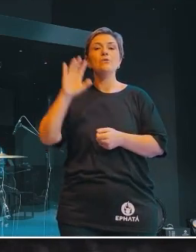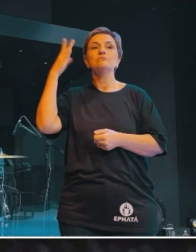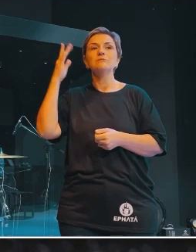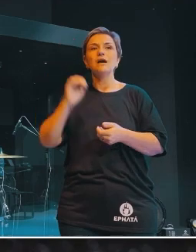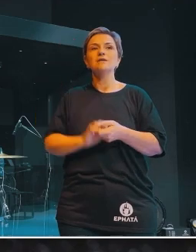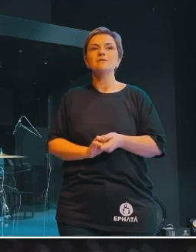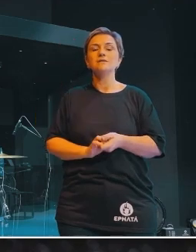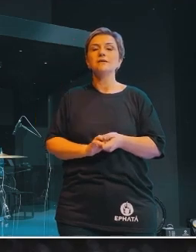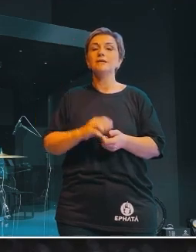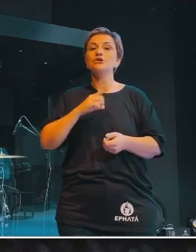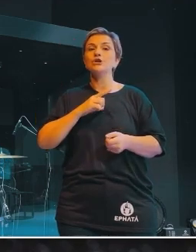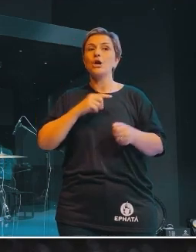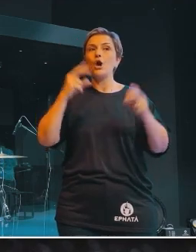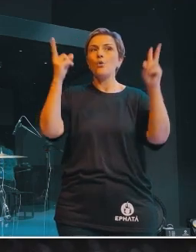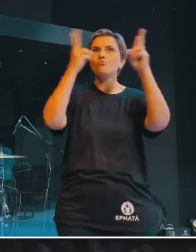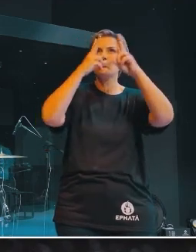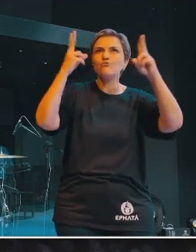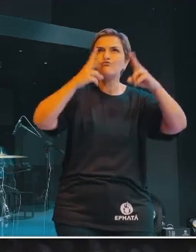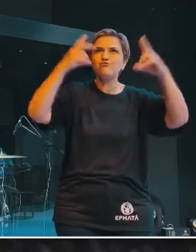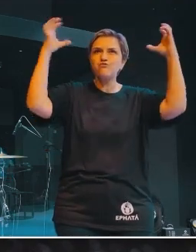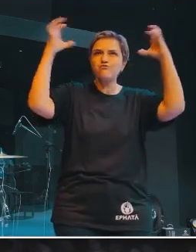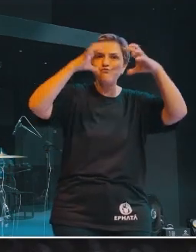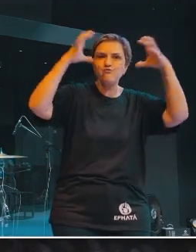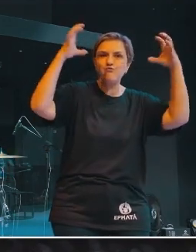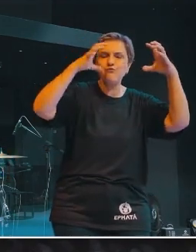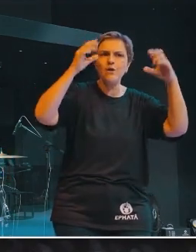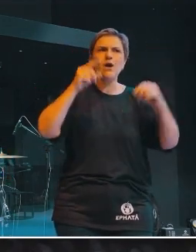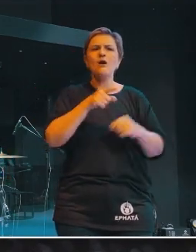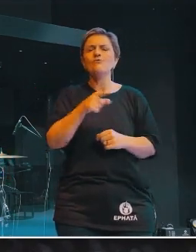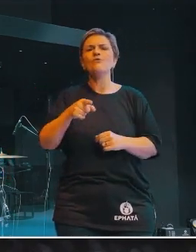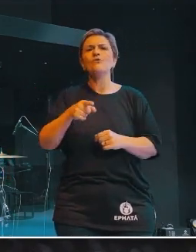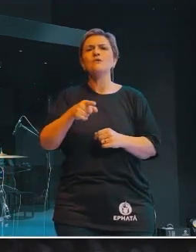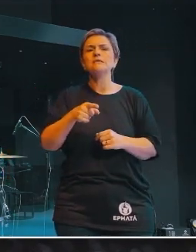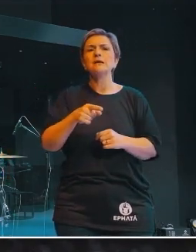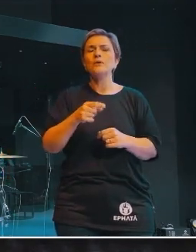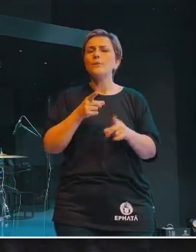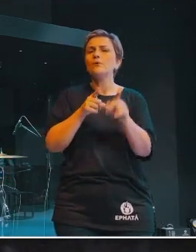tempestade. Eu pergunto para você: os discípulos, eles estavam em pecado?